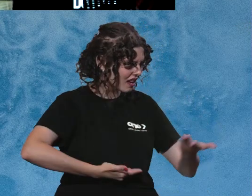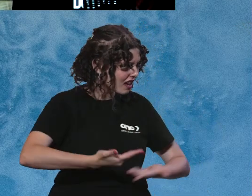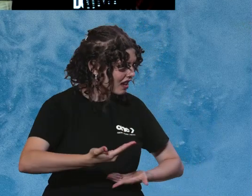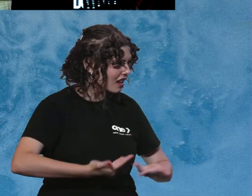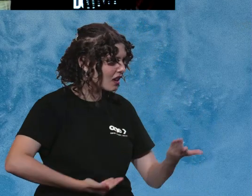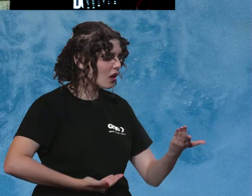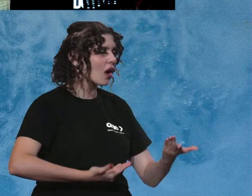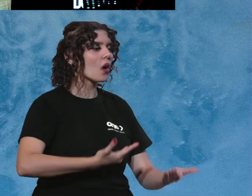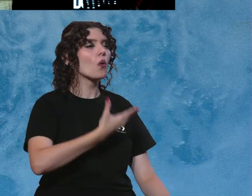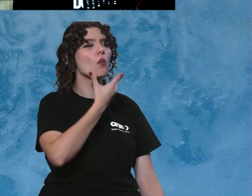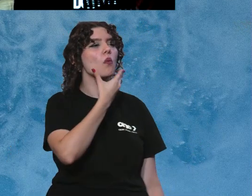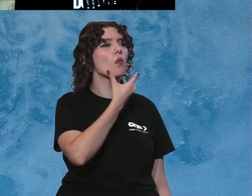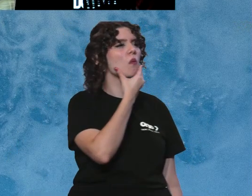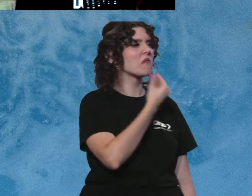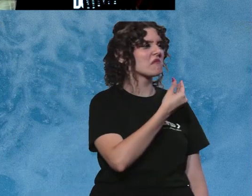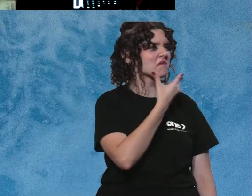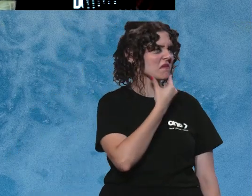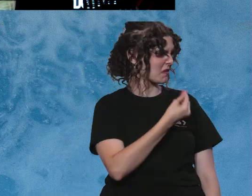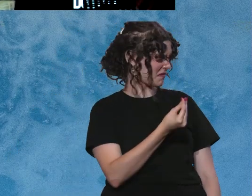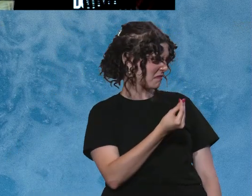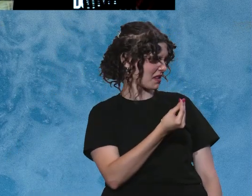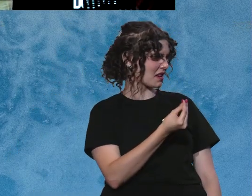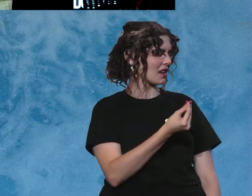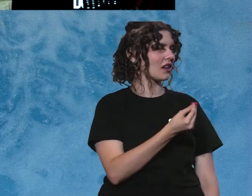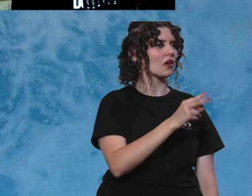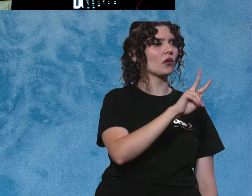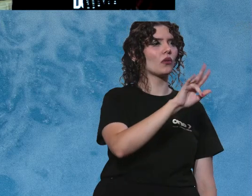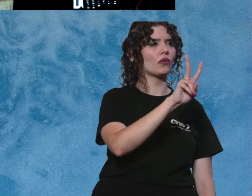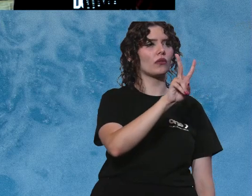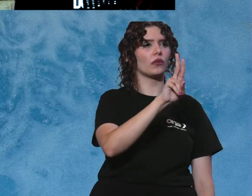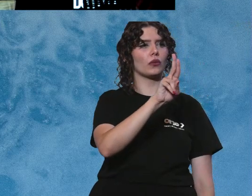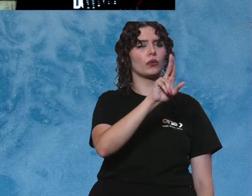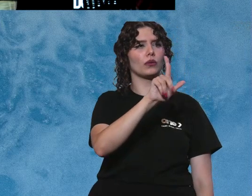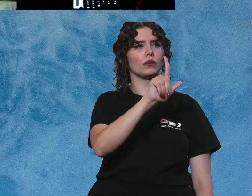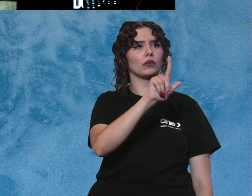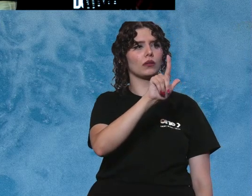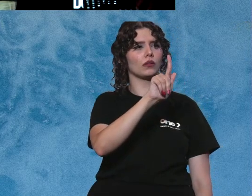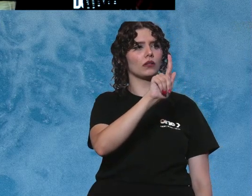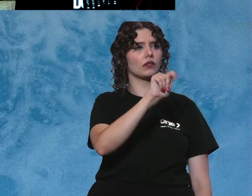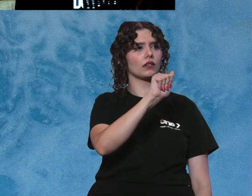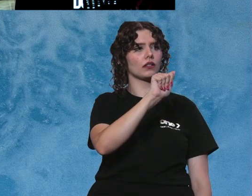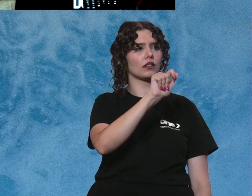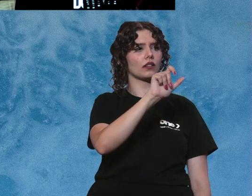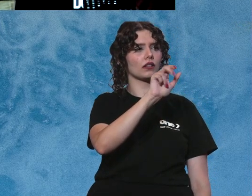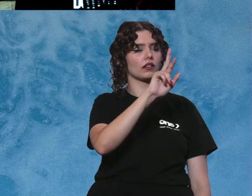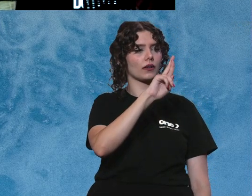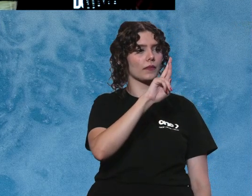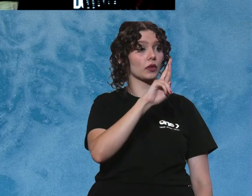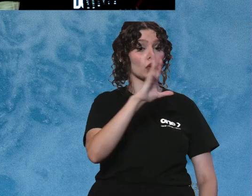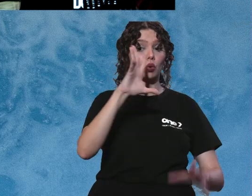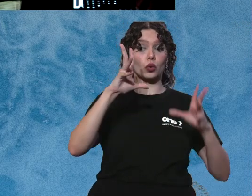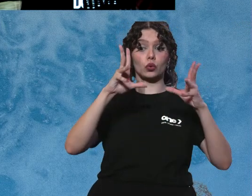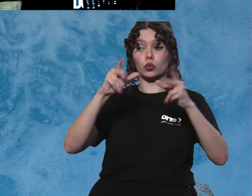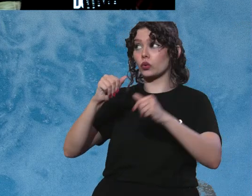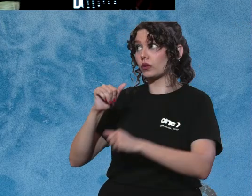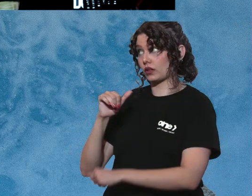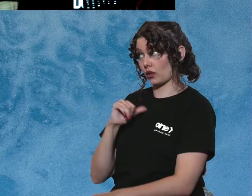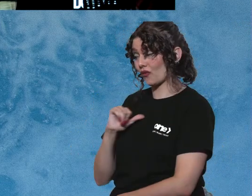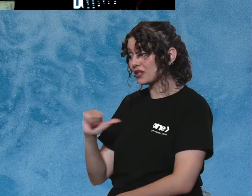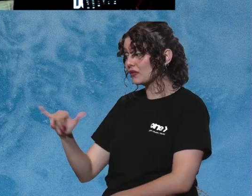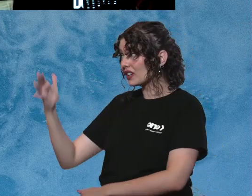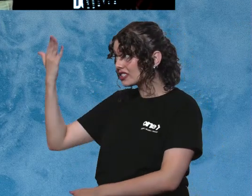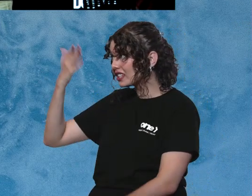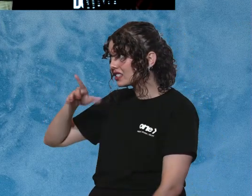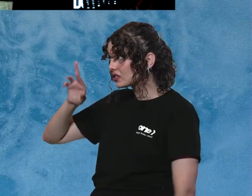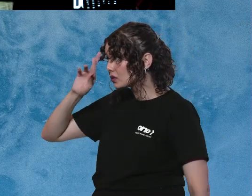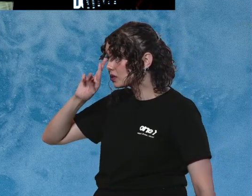como um homem vulgar. Davi, porém, disse a Mical: tudo que fiz foi diante do Senhor, aquele que me escolheu em lugar do